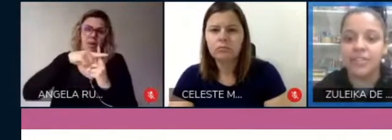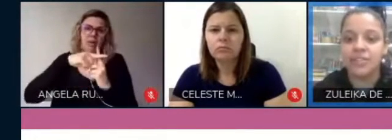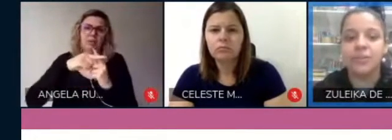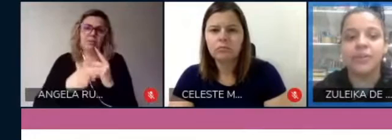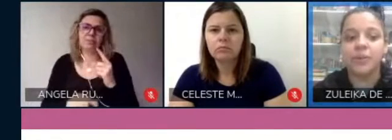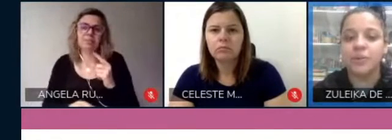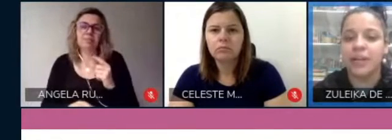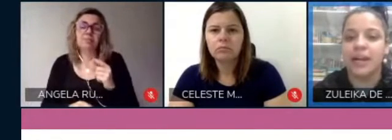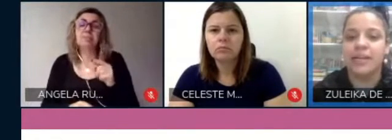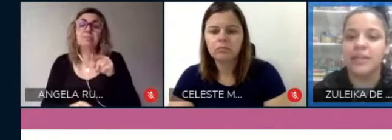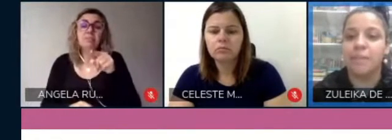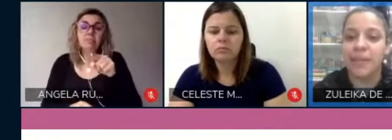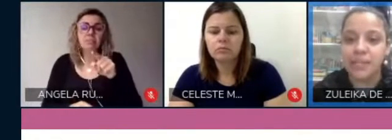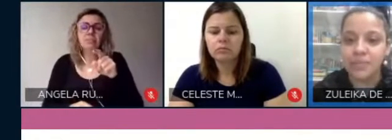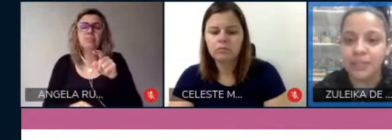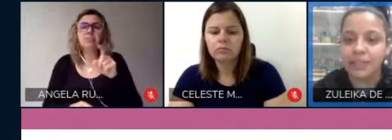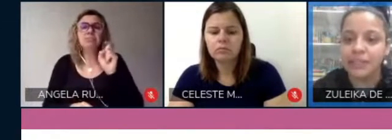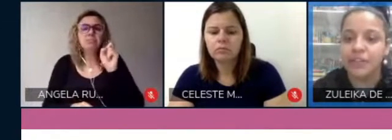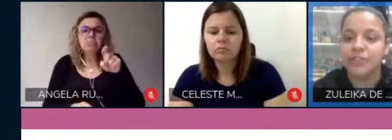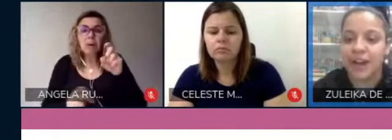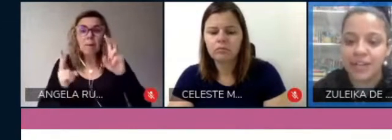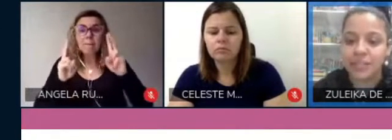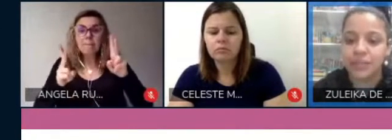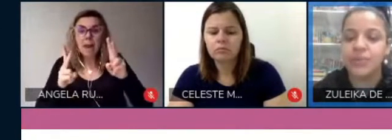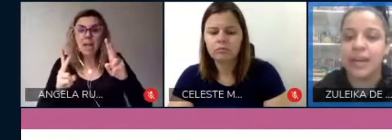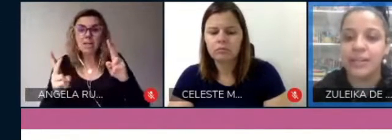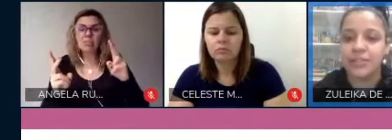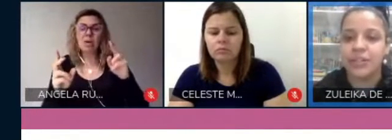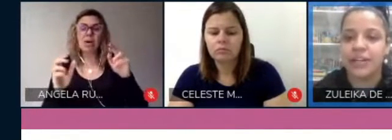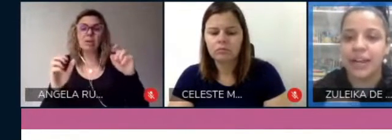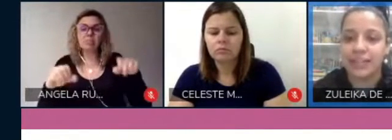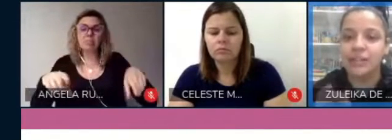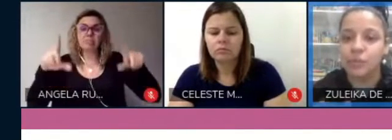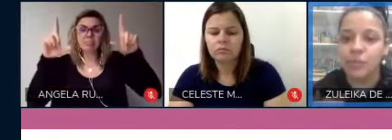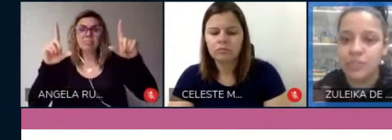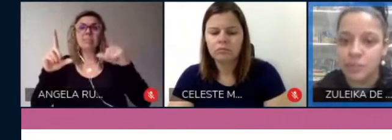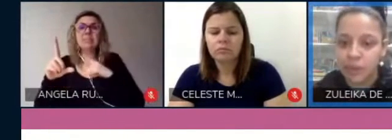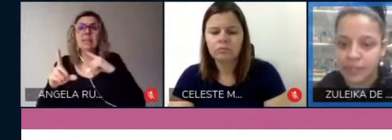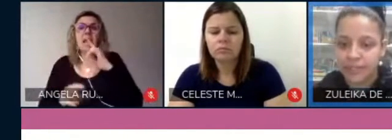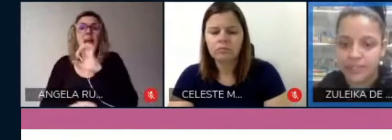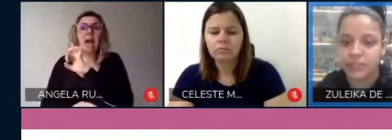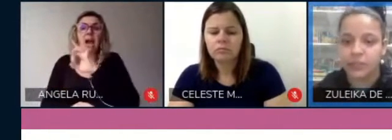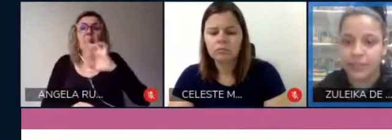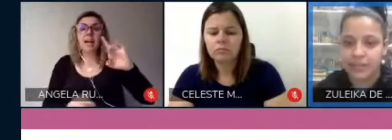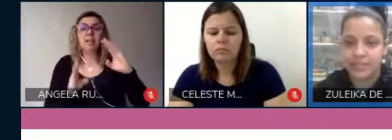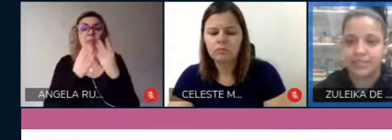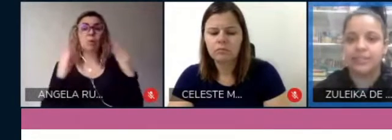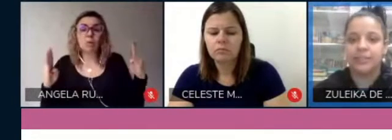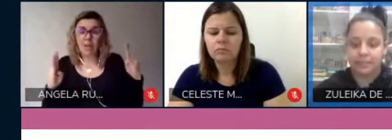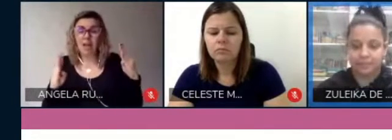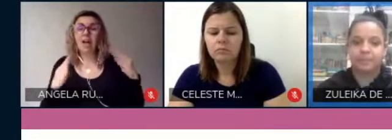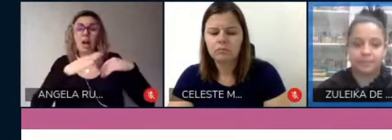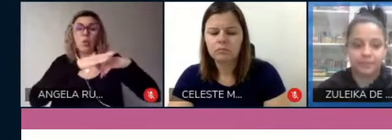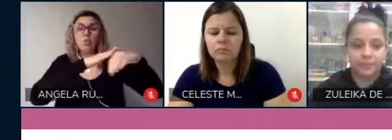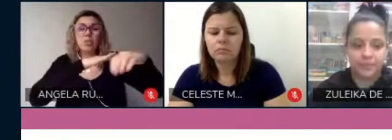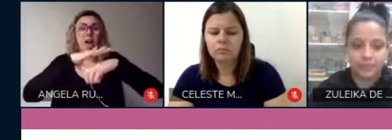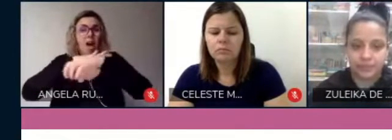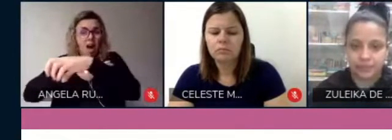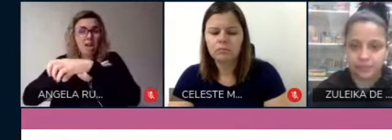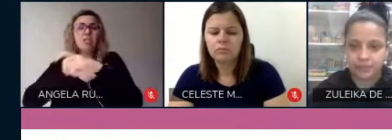bem? E vocês vão encontrar essa mesma interface nos sites de cada uma das bibliotecas setoriais.